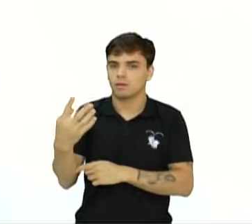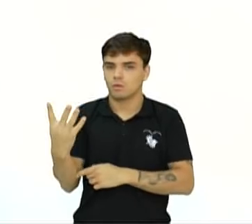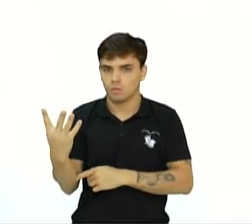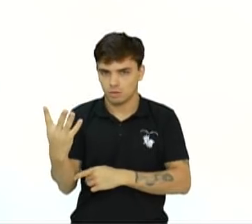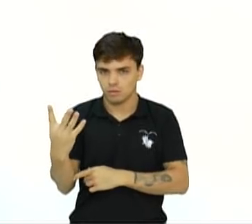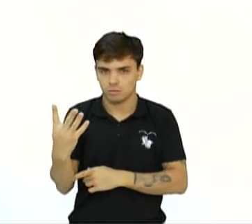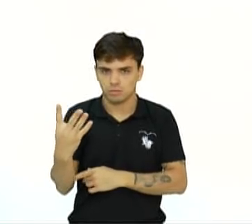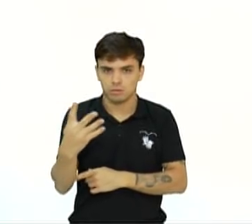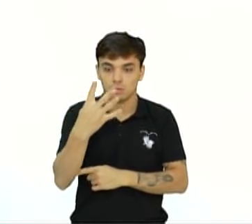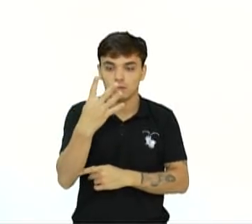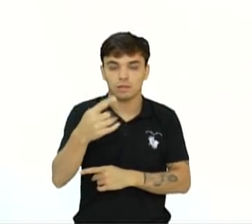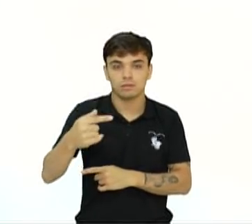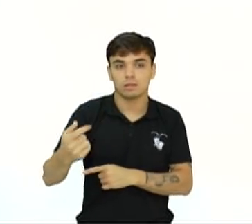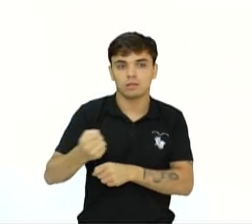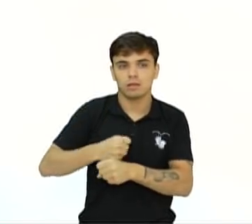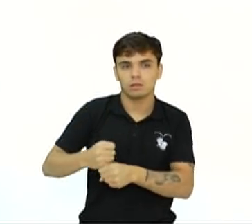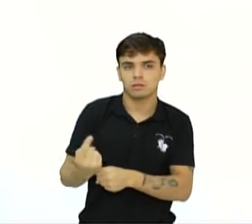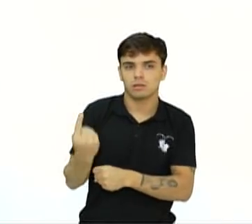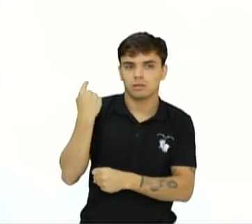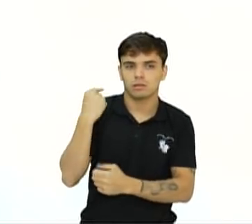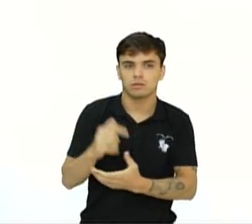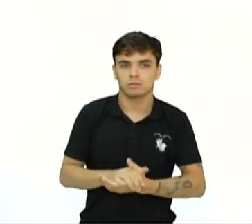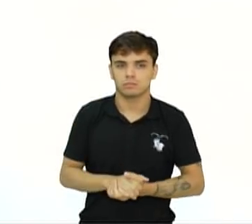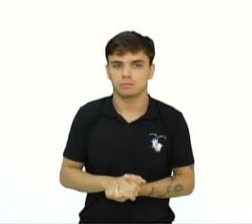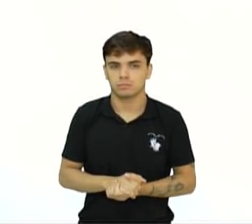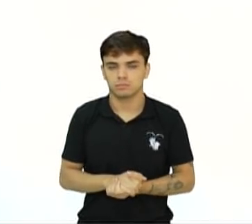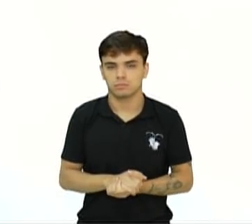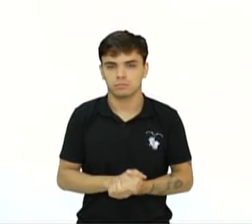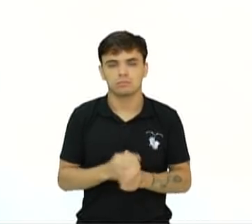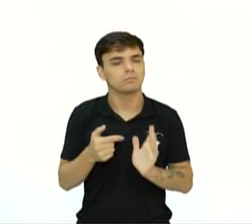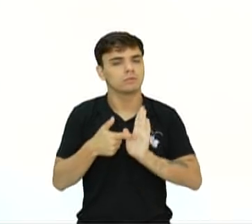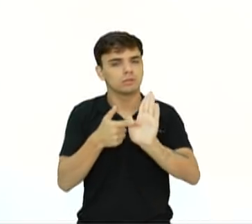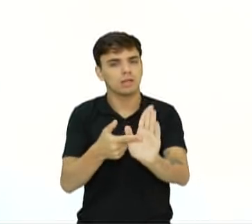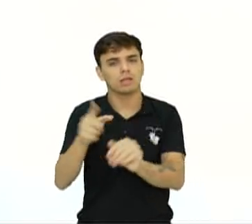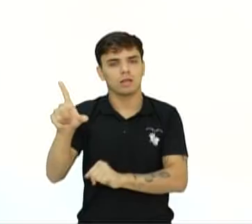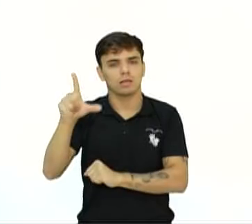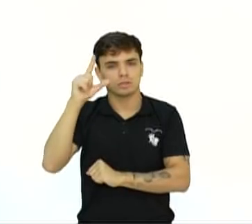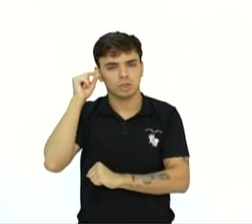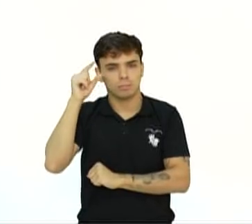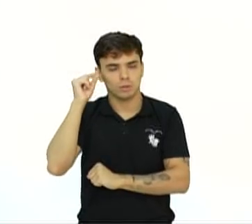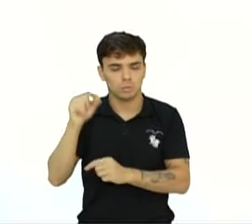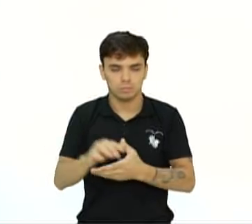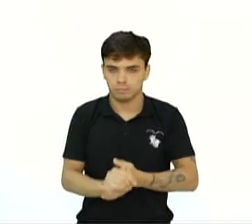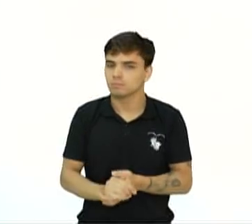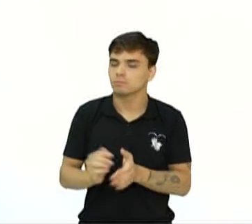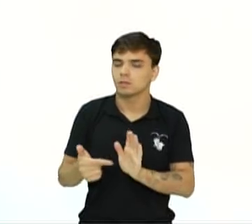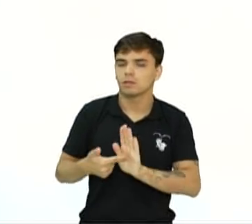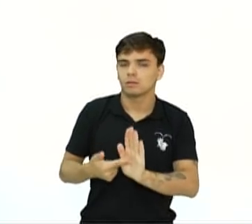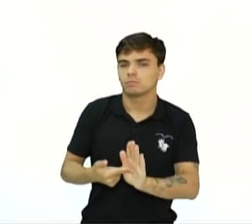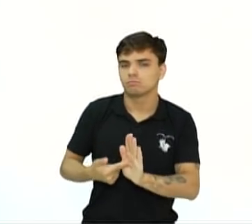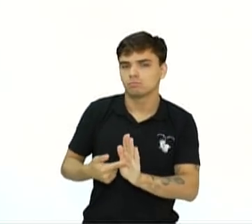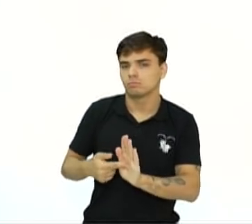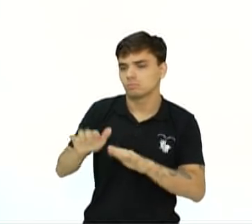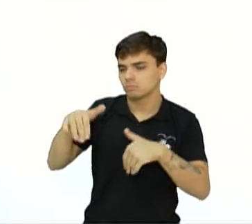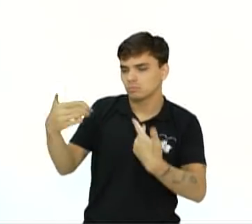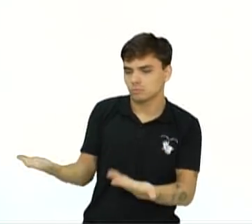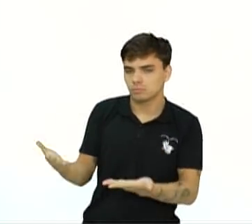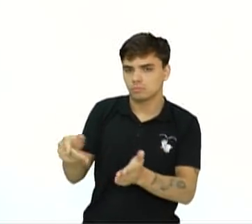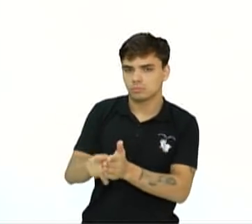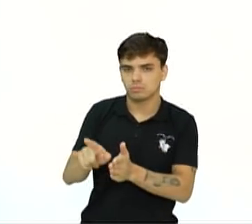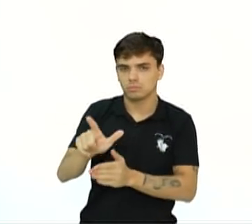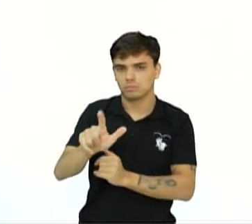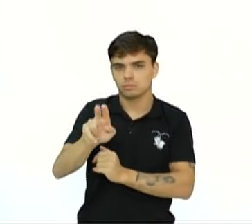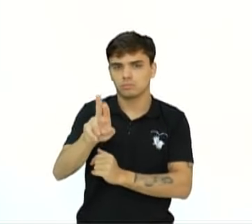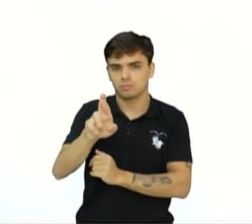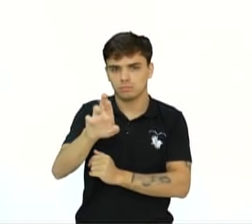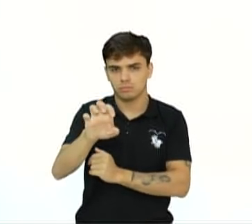1974, 47 anos atrás, quando foi exibida no Japão. Como prova de gratidão, os japoneses presentearam o Louvre com